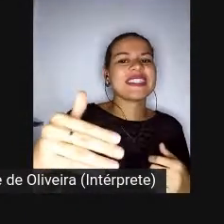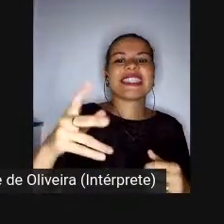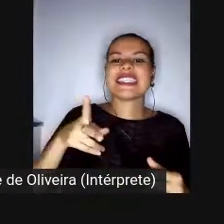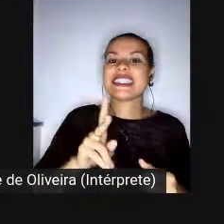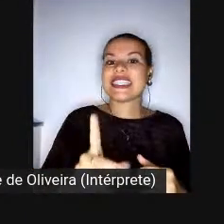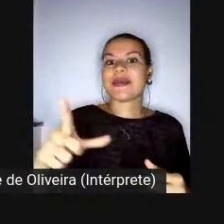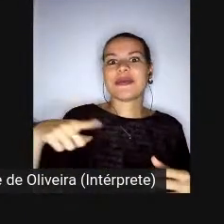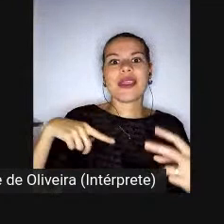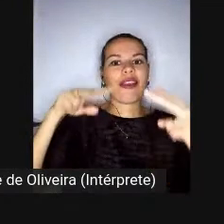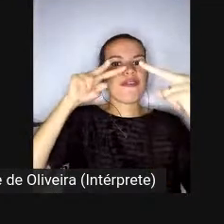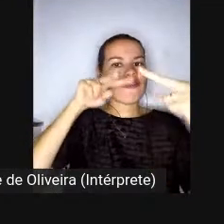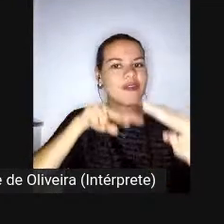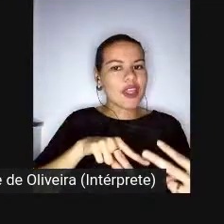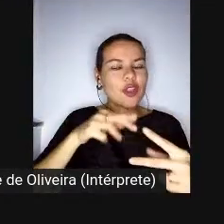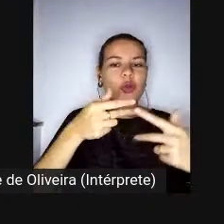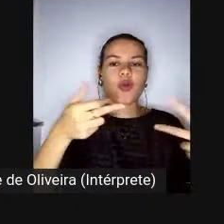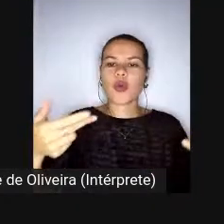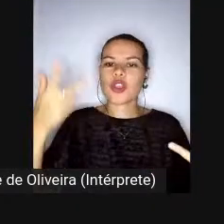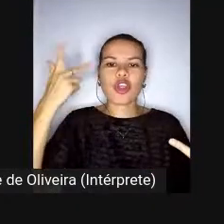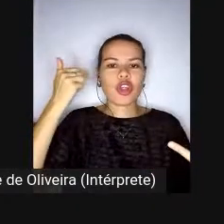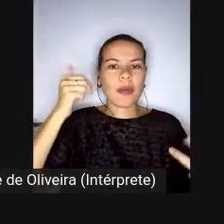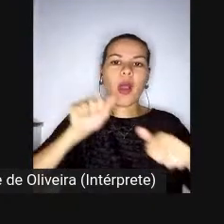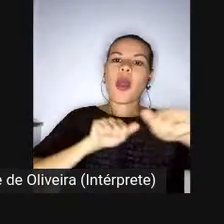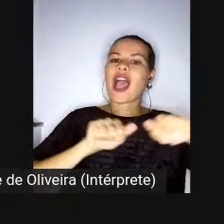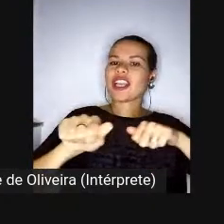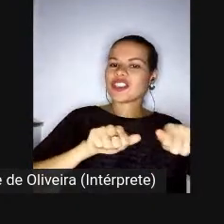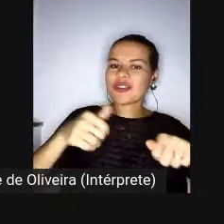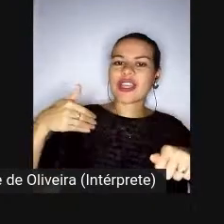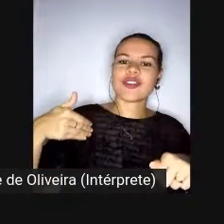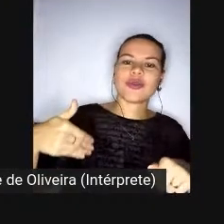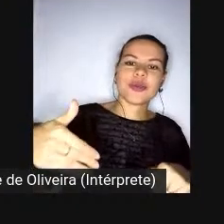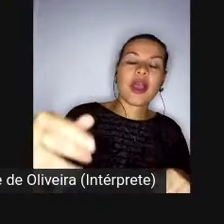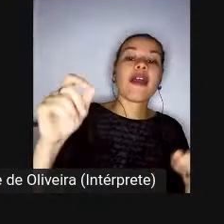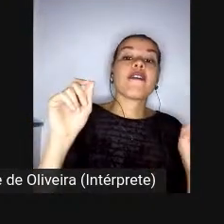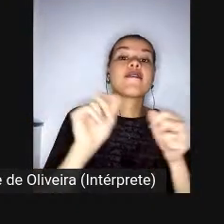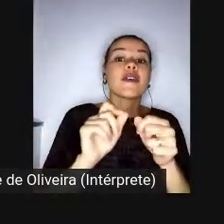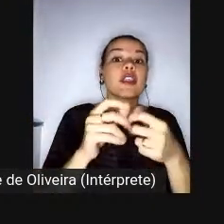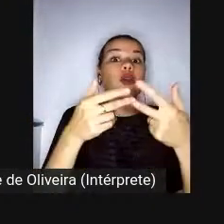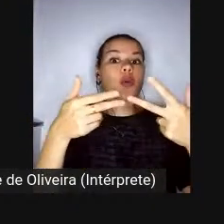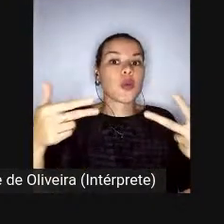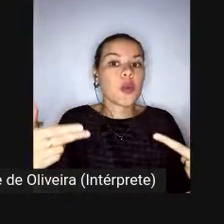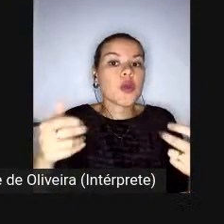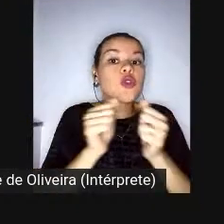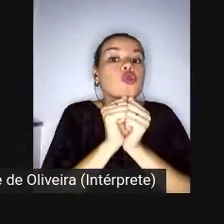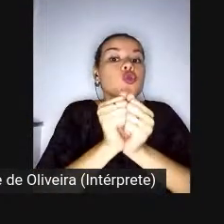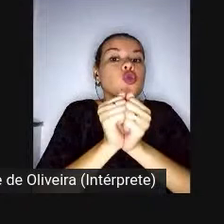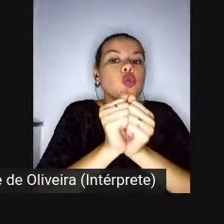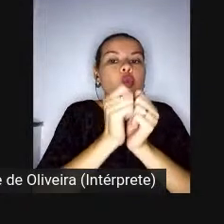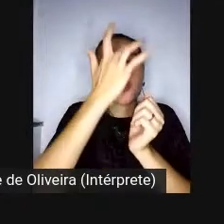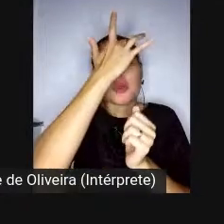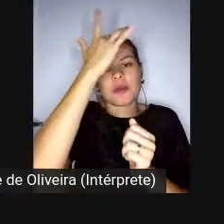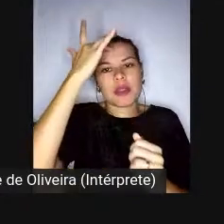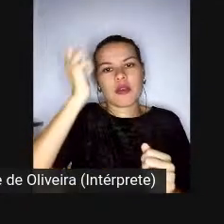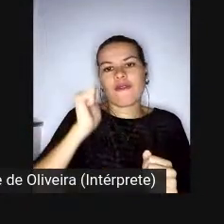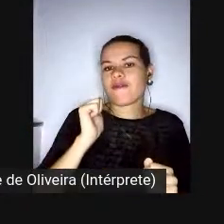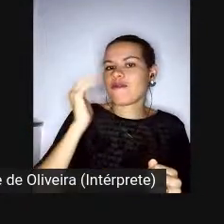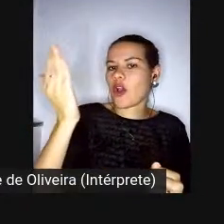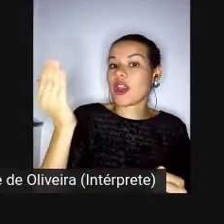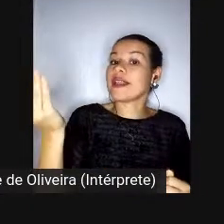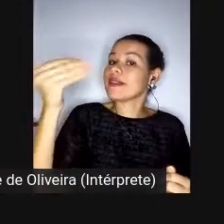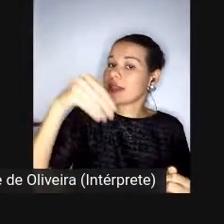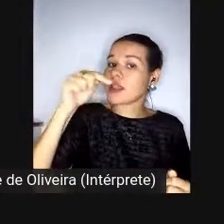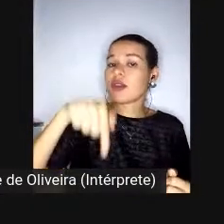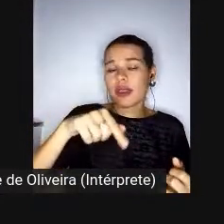com o objetivo da gente continuar fazendo nosso papel para a sociedade na comunidade esse evento é uma forma da gente